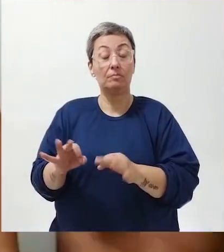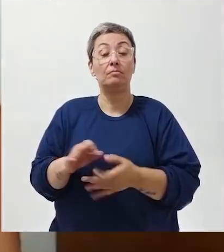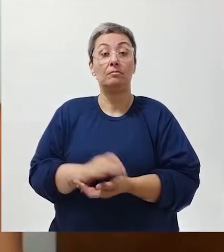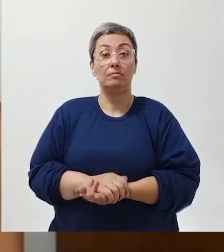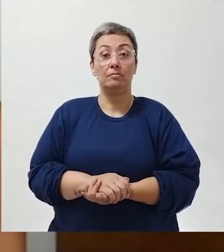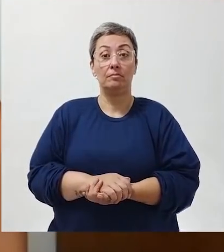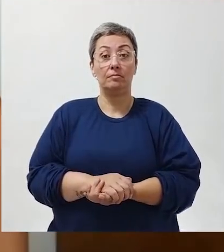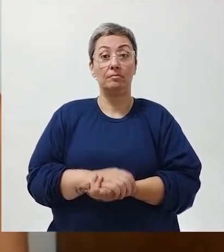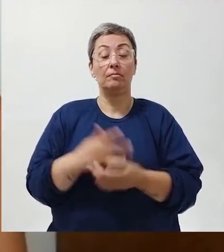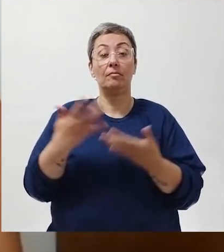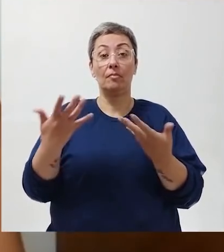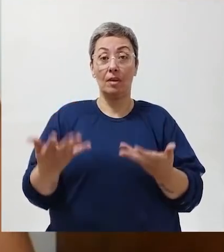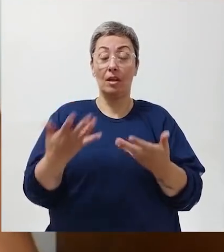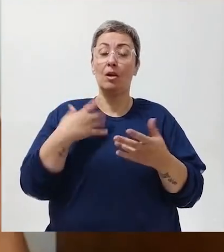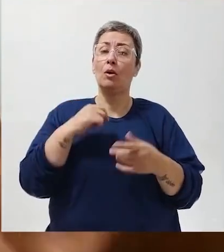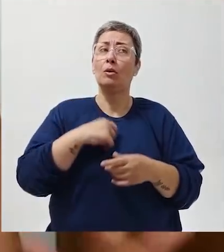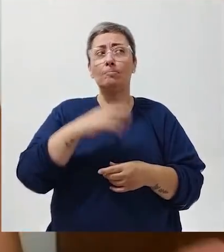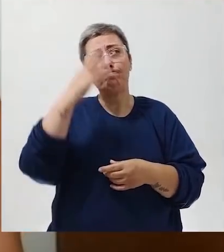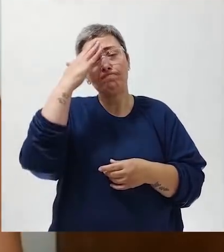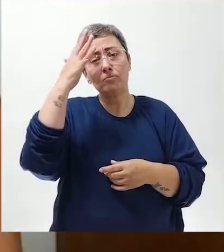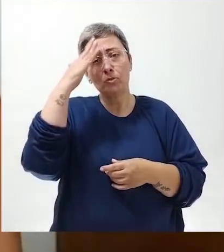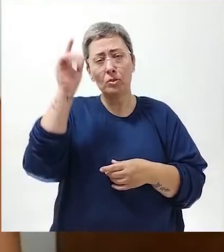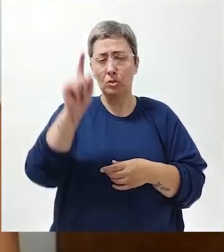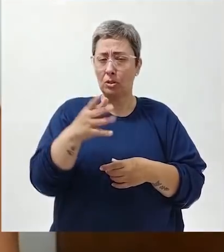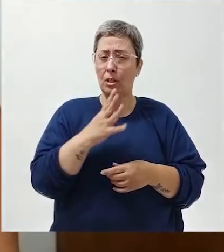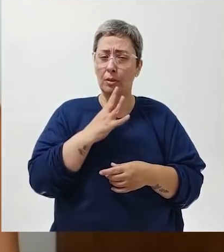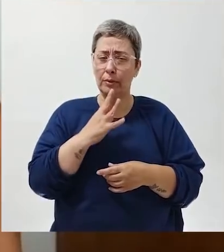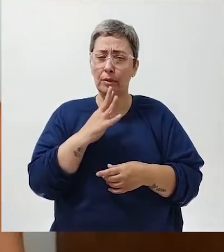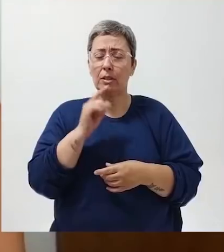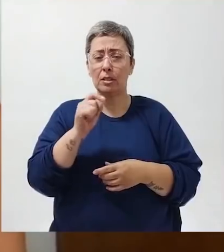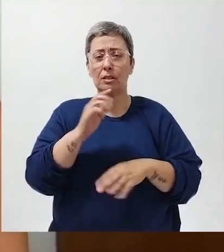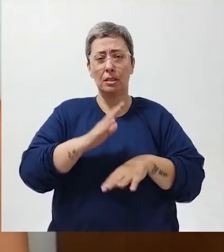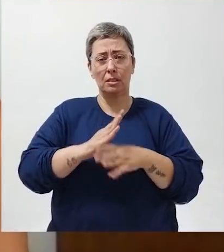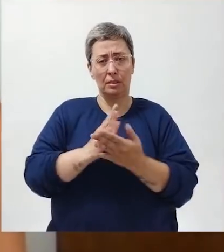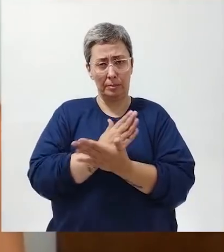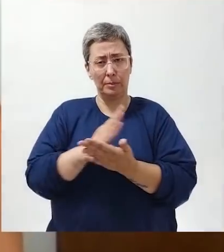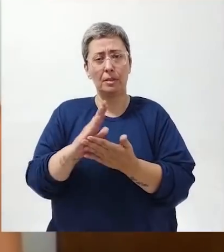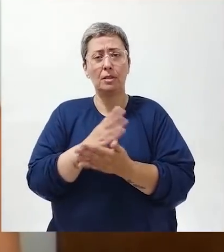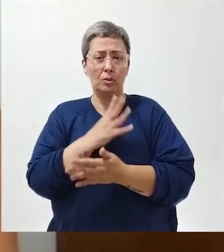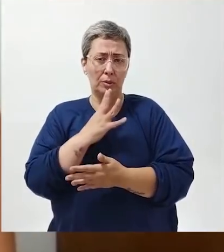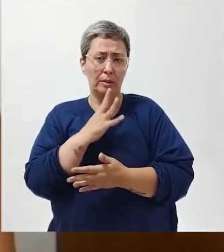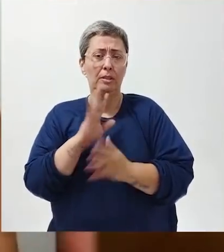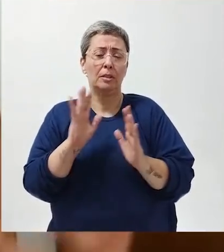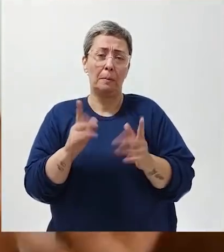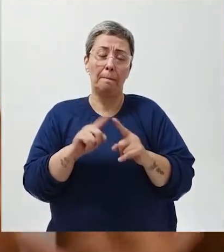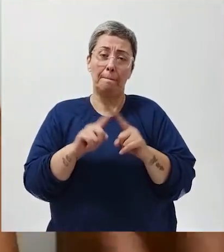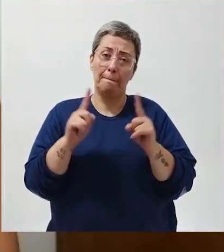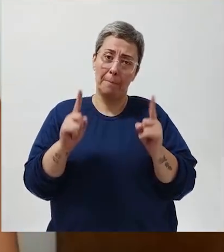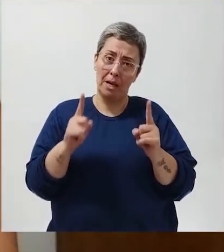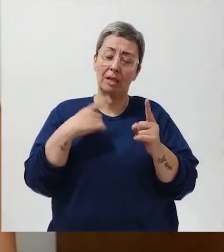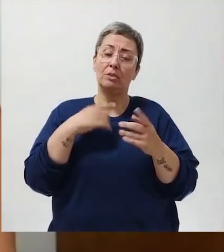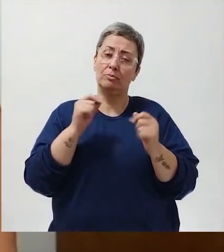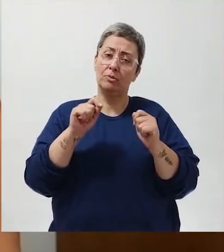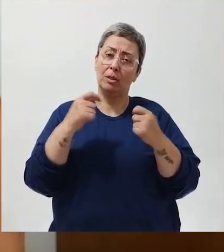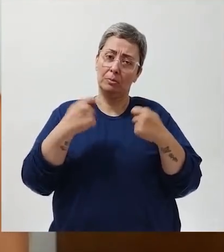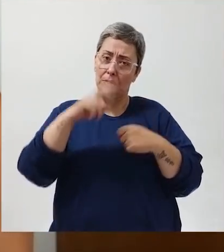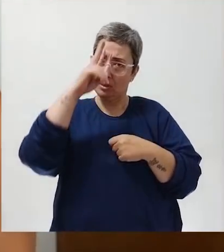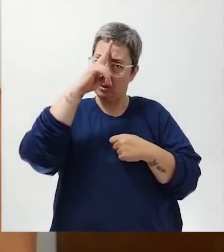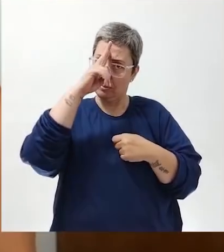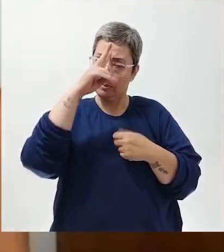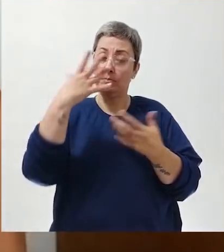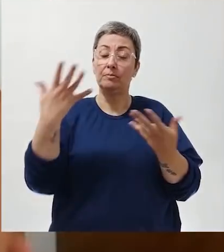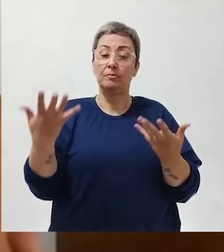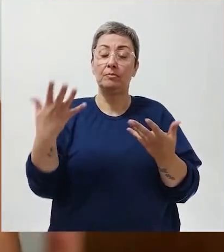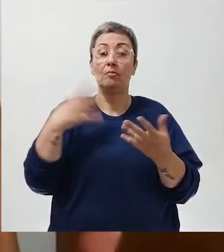forma correta. Eu imagino que vocês já devem saber fazer essa separação do lixo, mas não custa nada